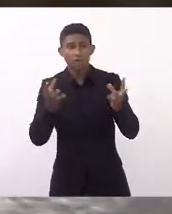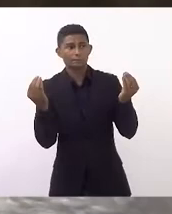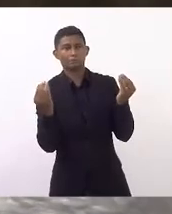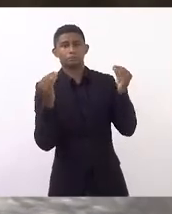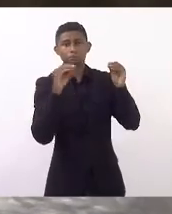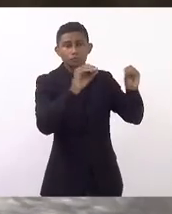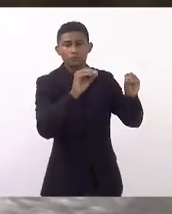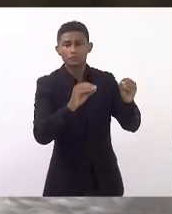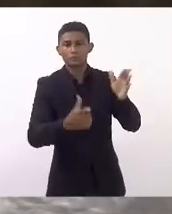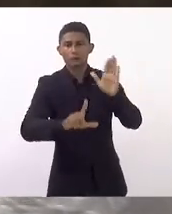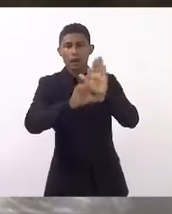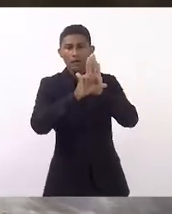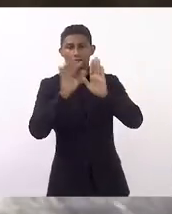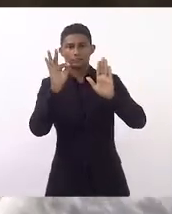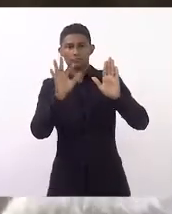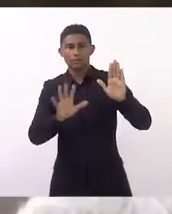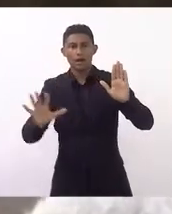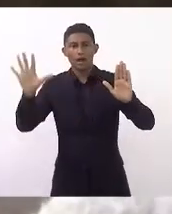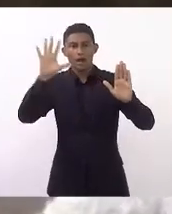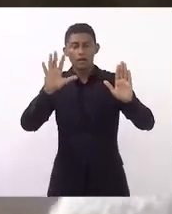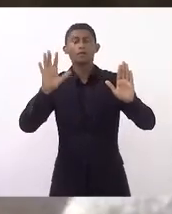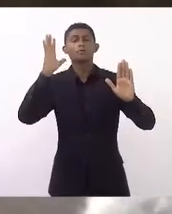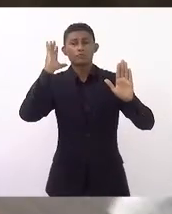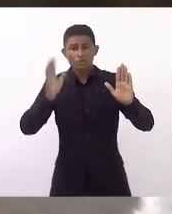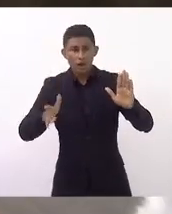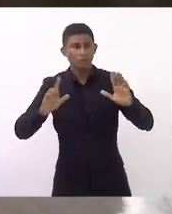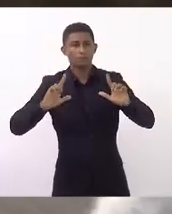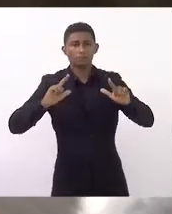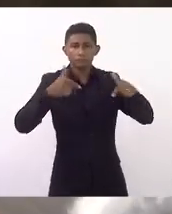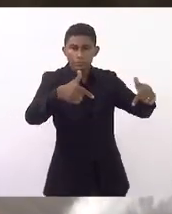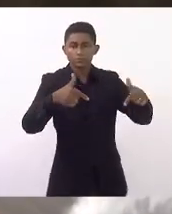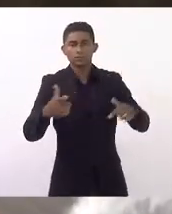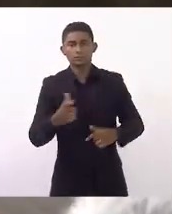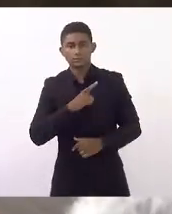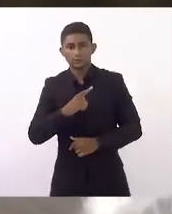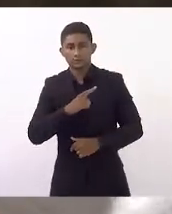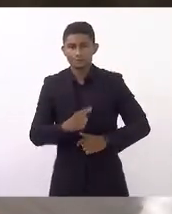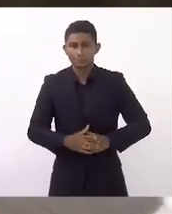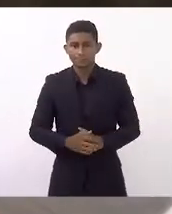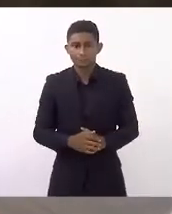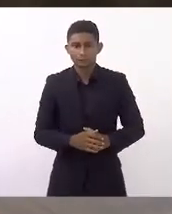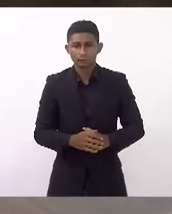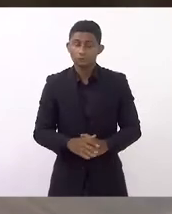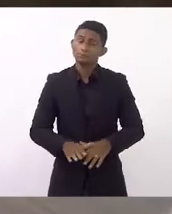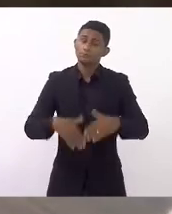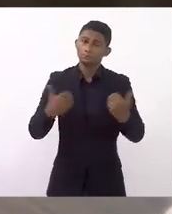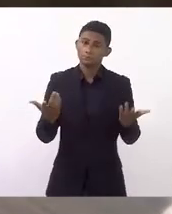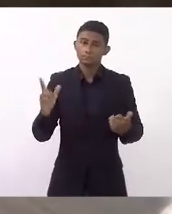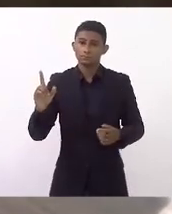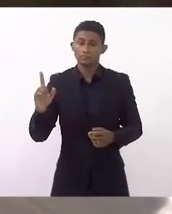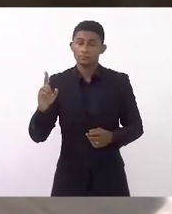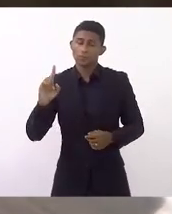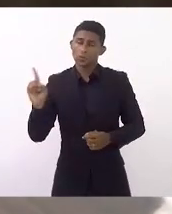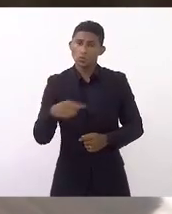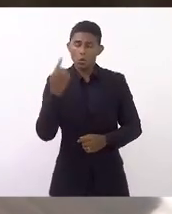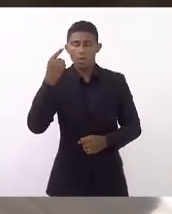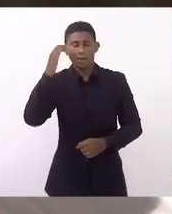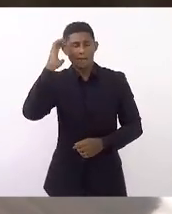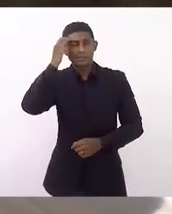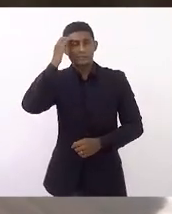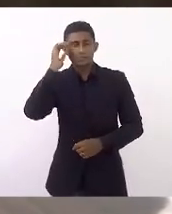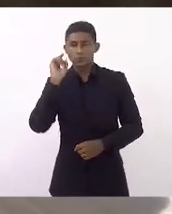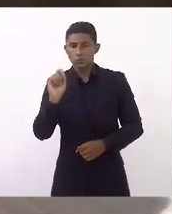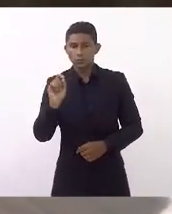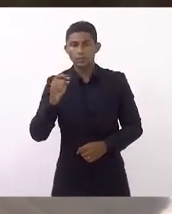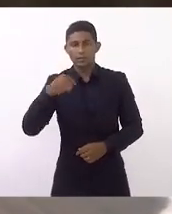A lei federal está sendo aplicada. No nosso entendimento, e digo o nosso entendimento como líder do